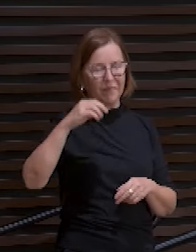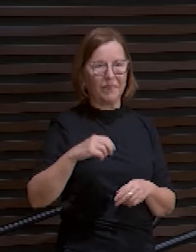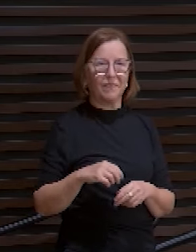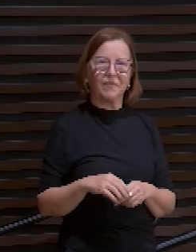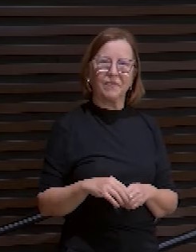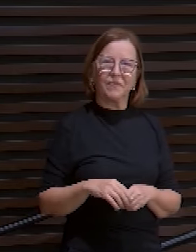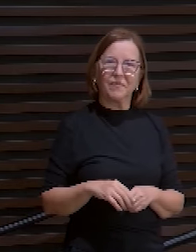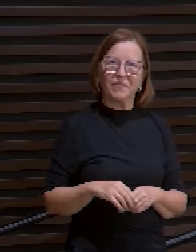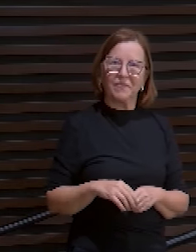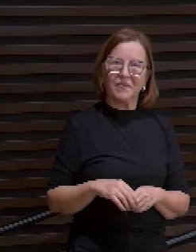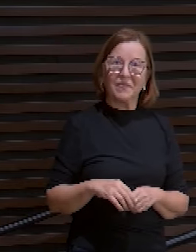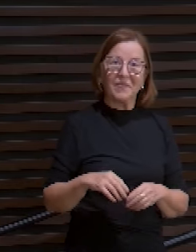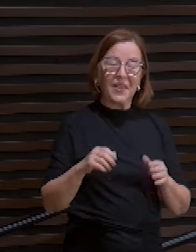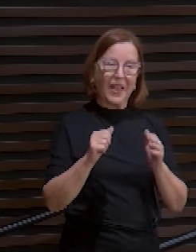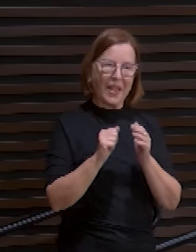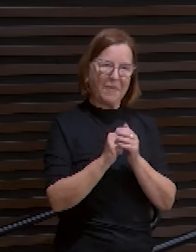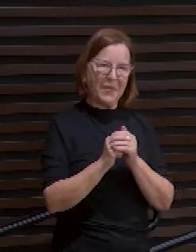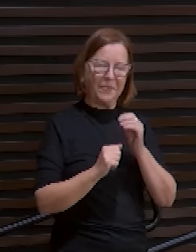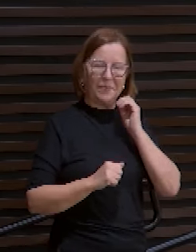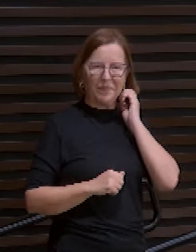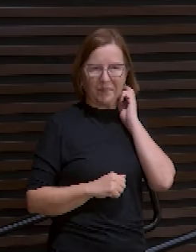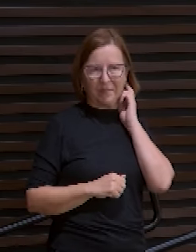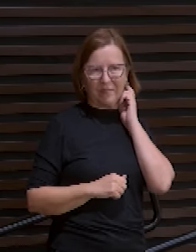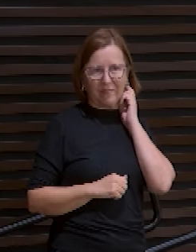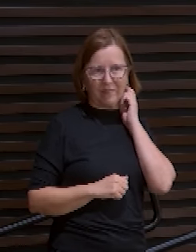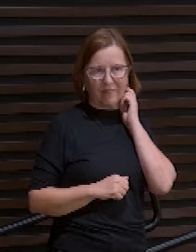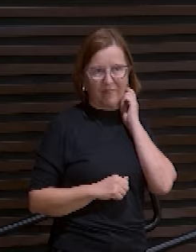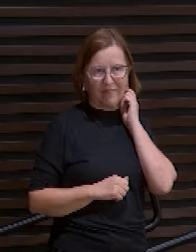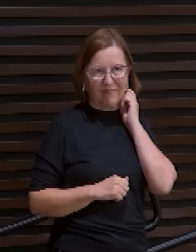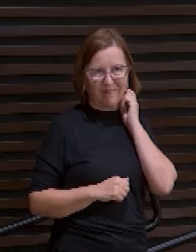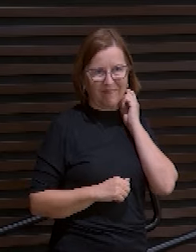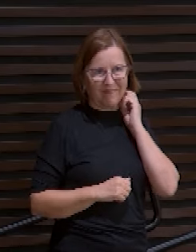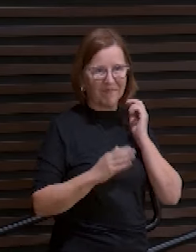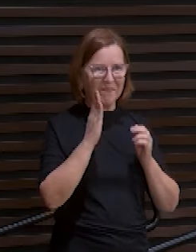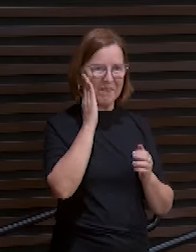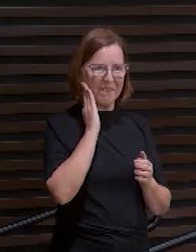Senhor amém queridos